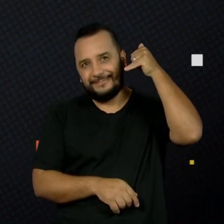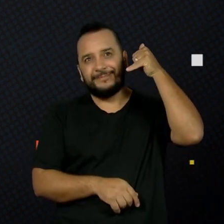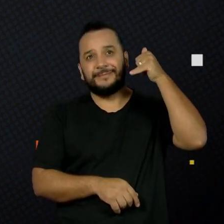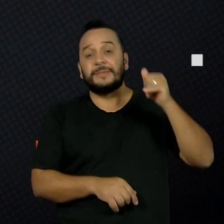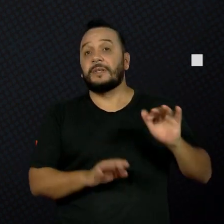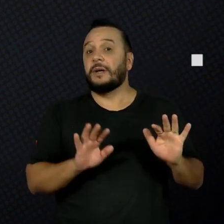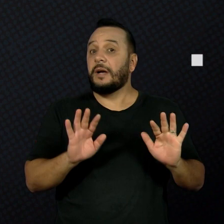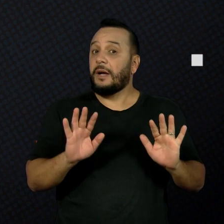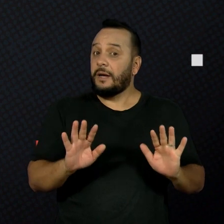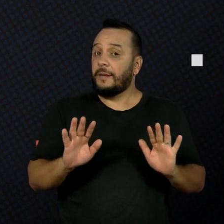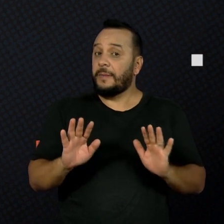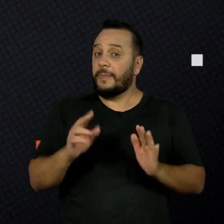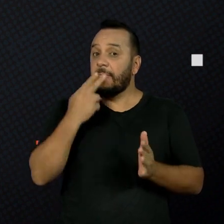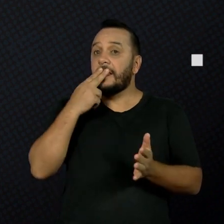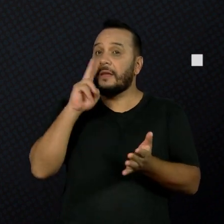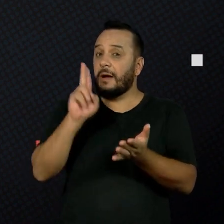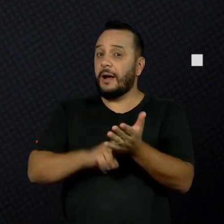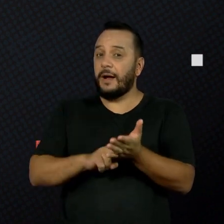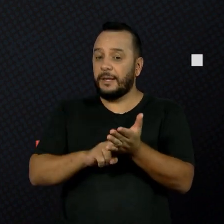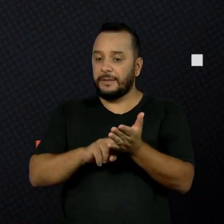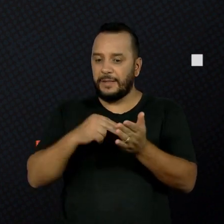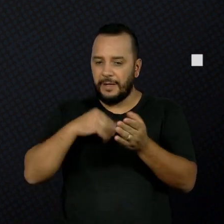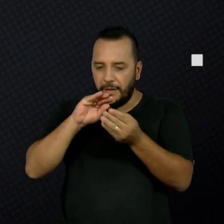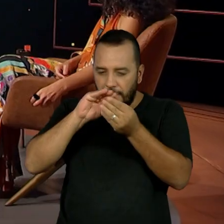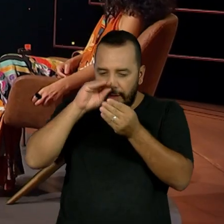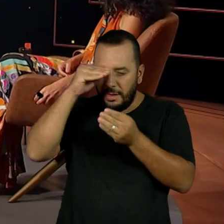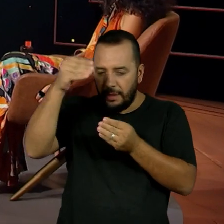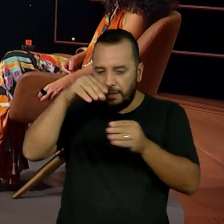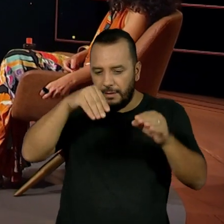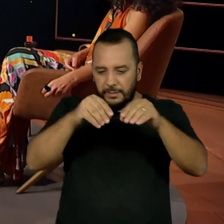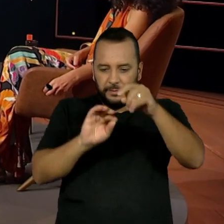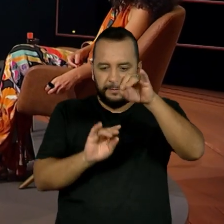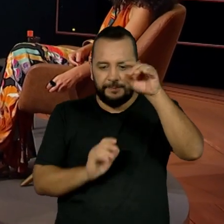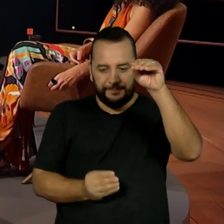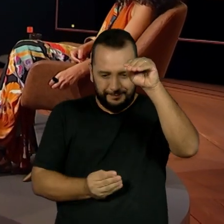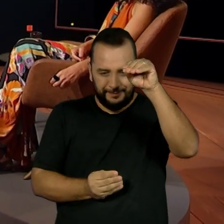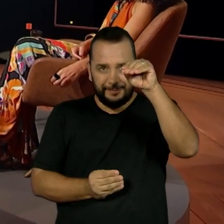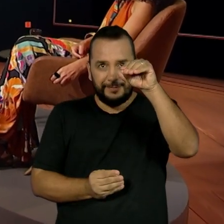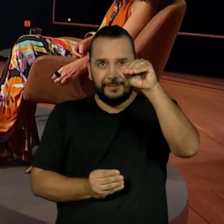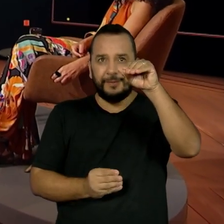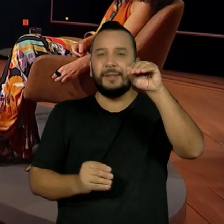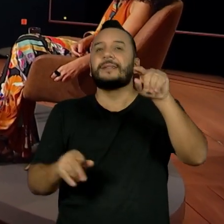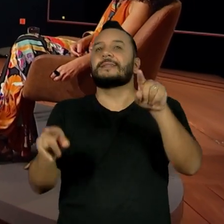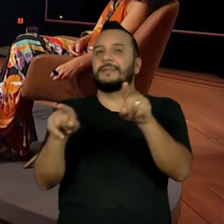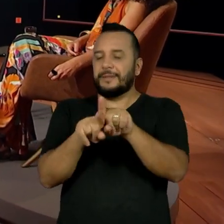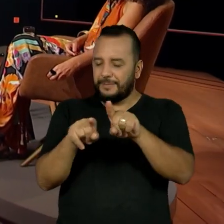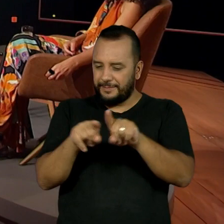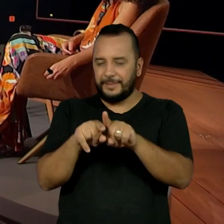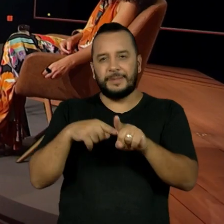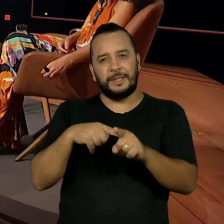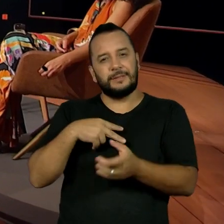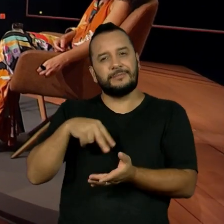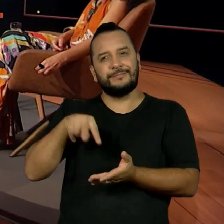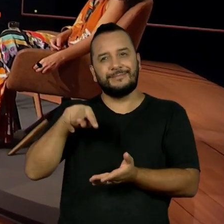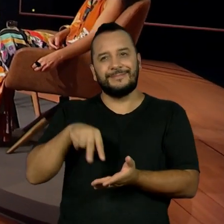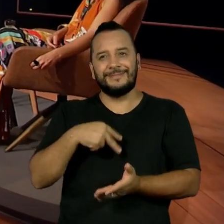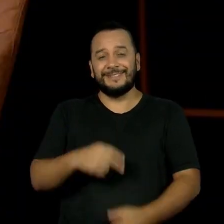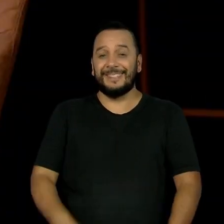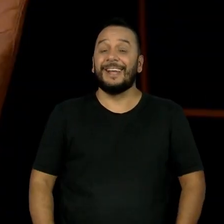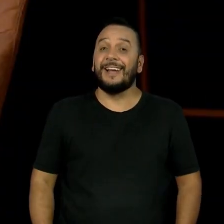Quando chegou carta, abri. Quando ouvi Prince, dancei.